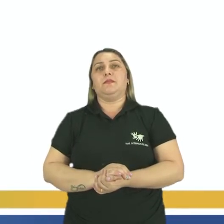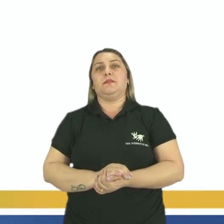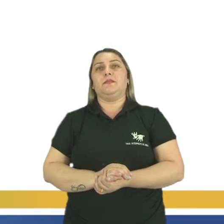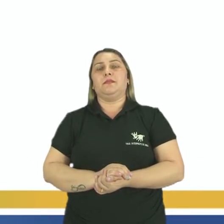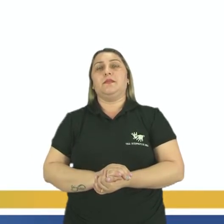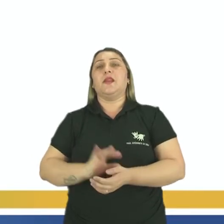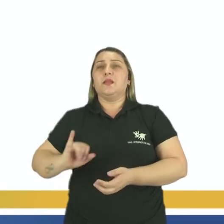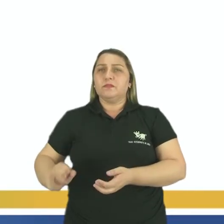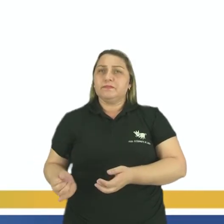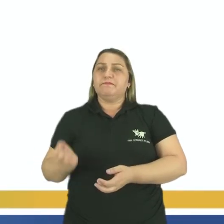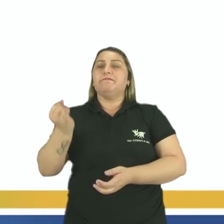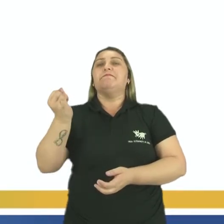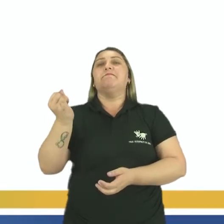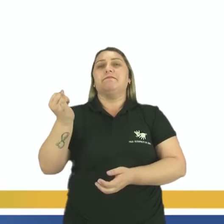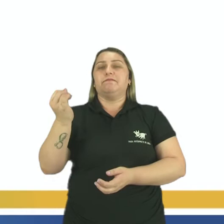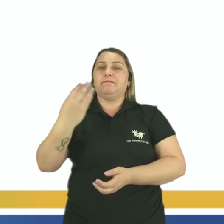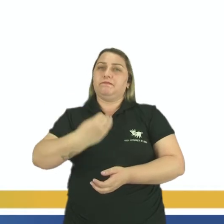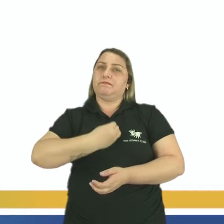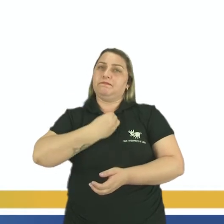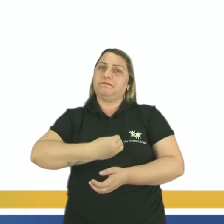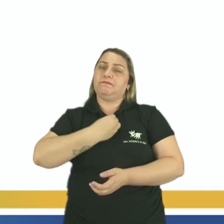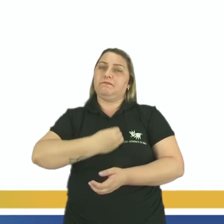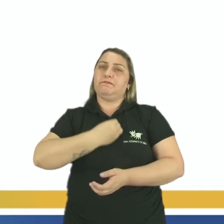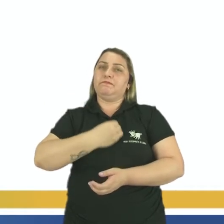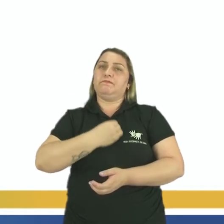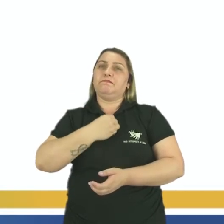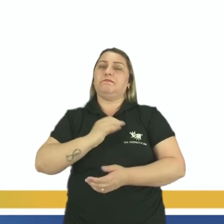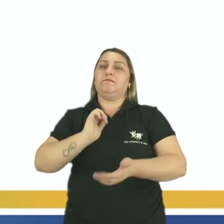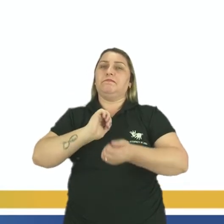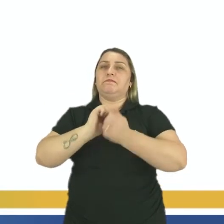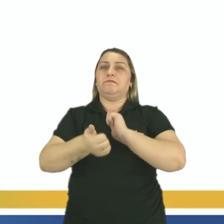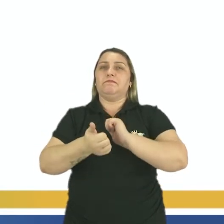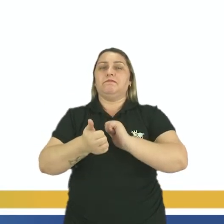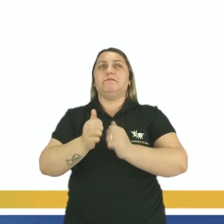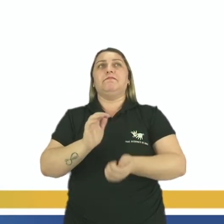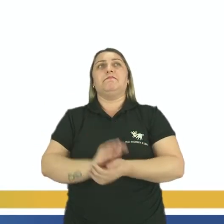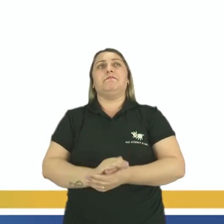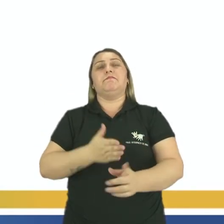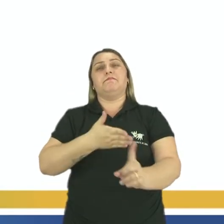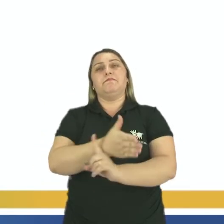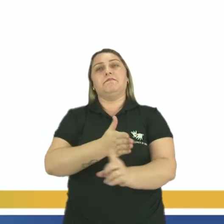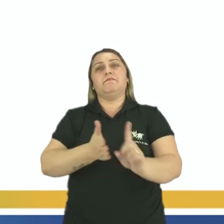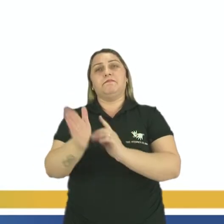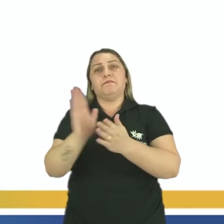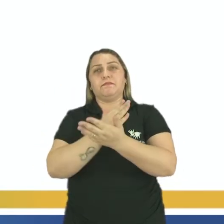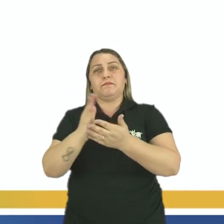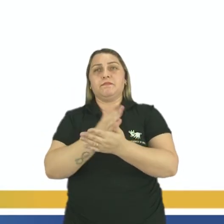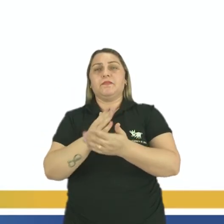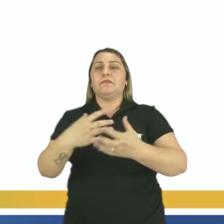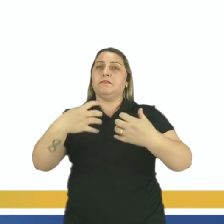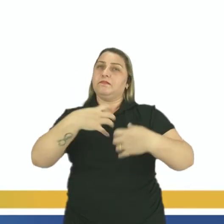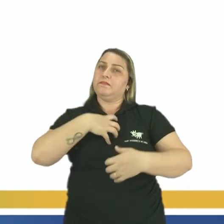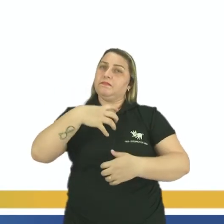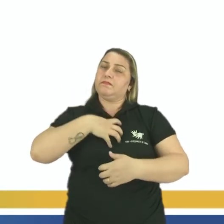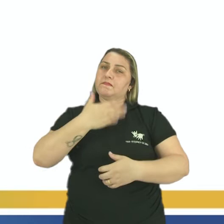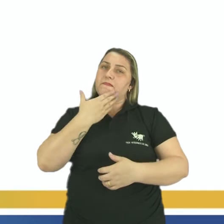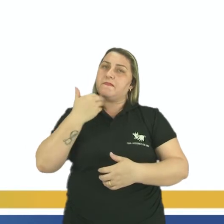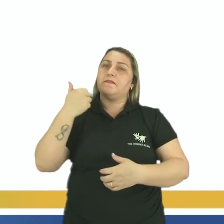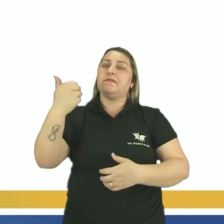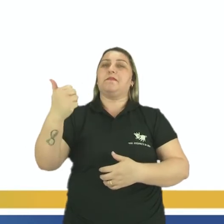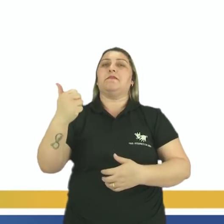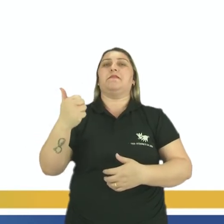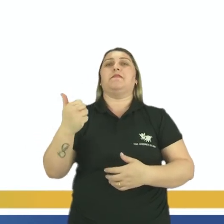a oportunidade de participar de algum esporte, de alguma modalidade, para que elas se sentissem